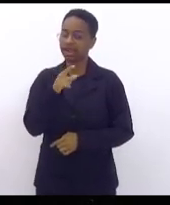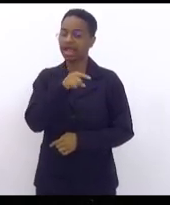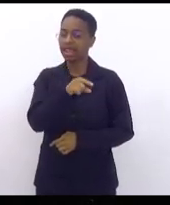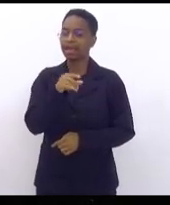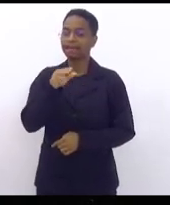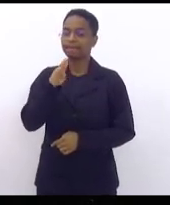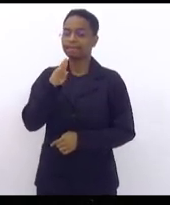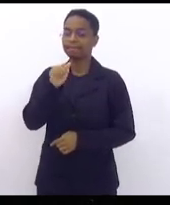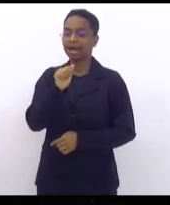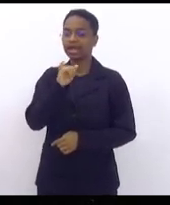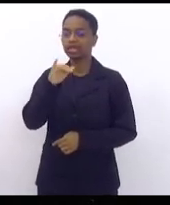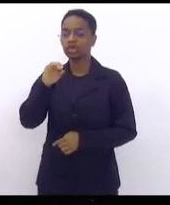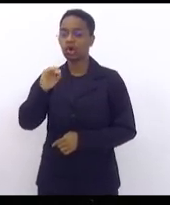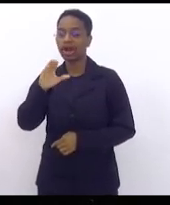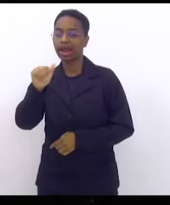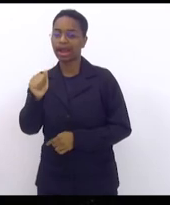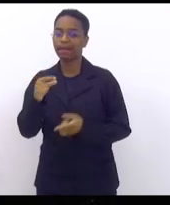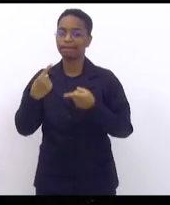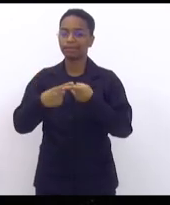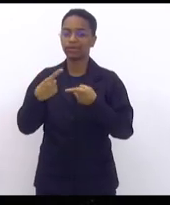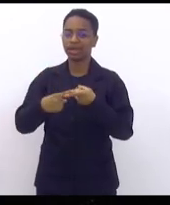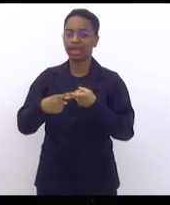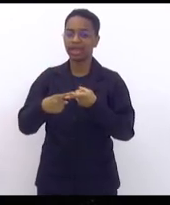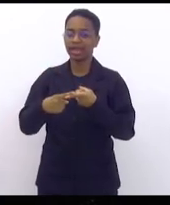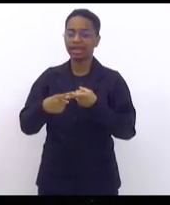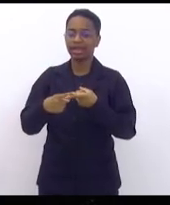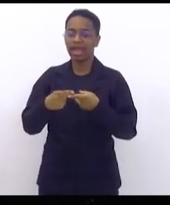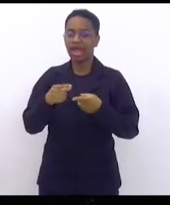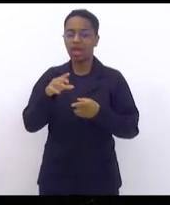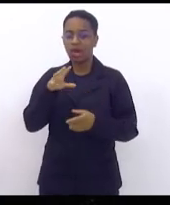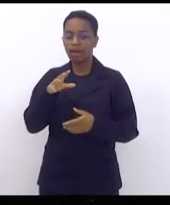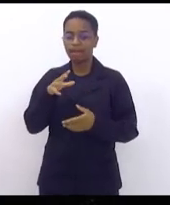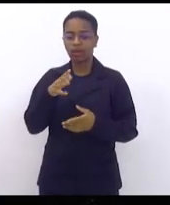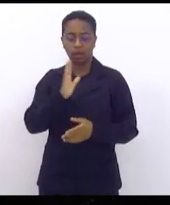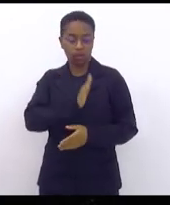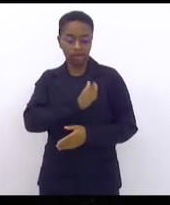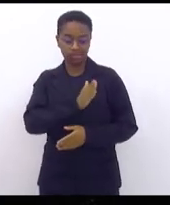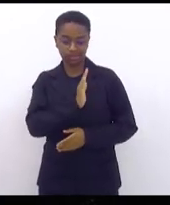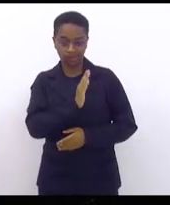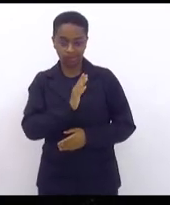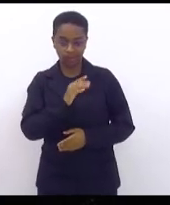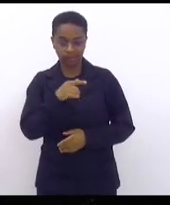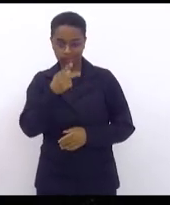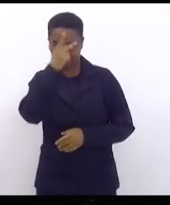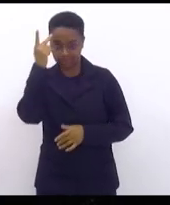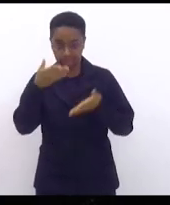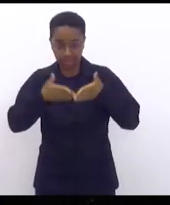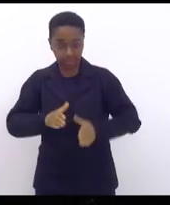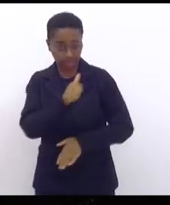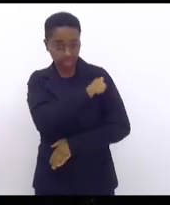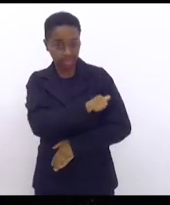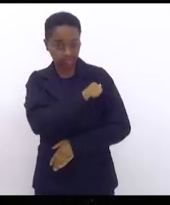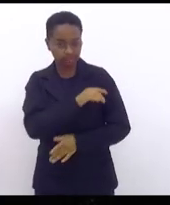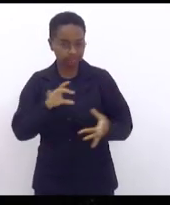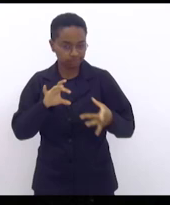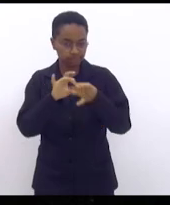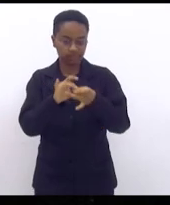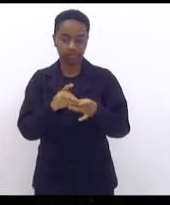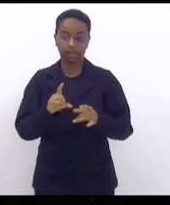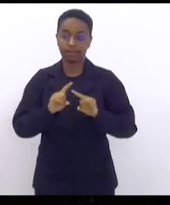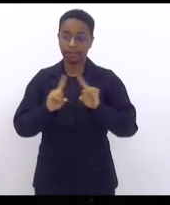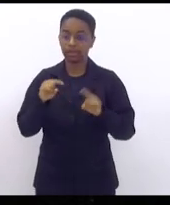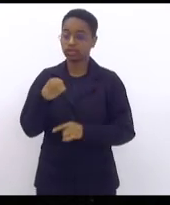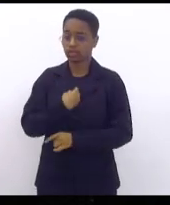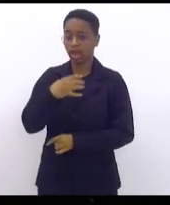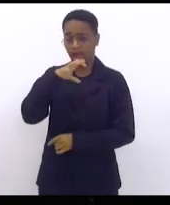baioca, baiana que tomou o coração dos cariocas. E dizer aí que e não é só vocês, não, todos nós amamos